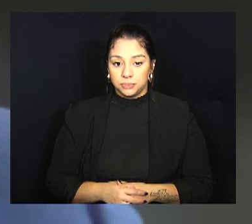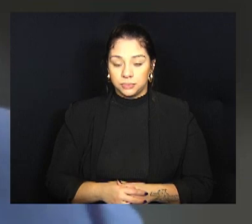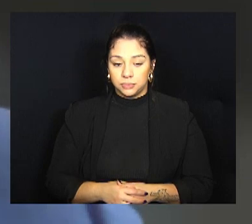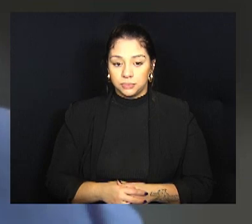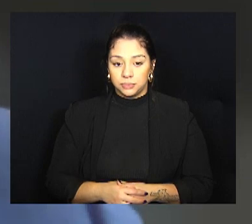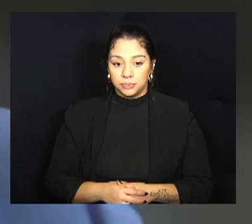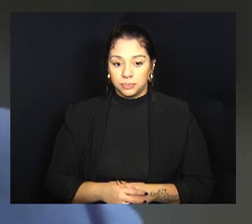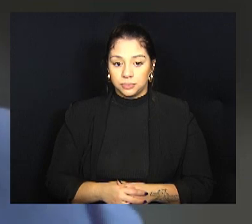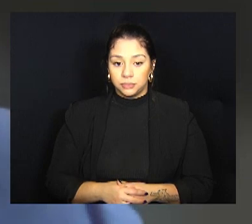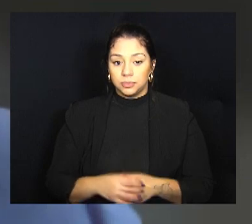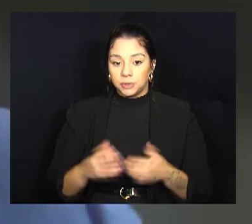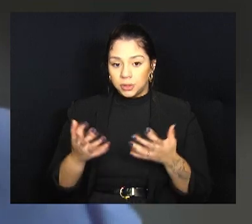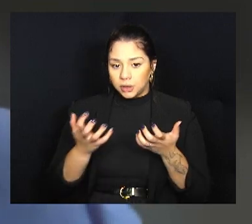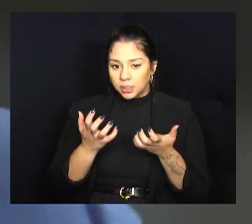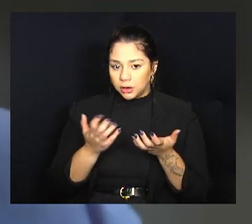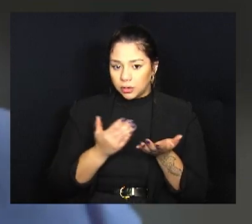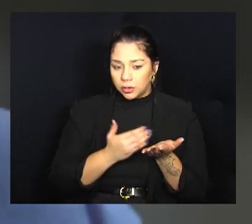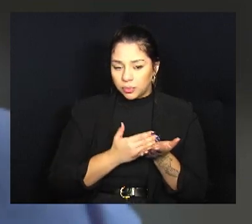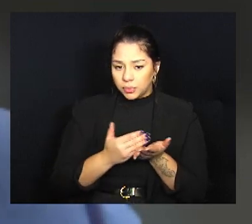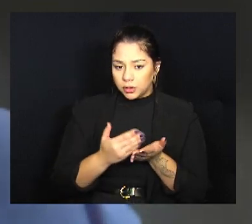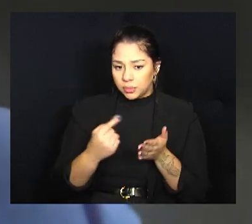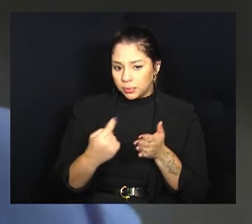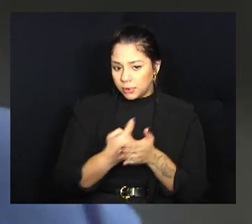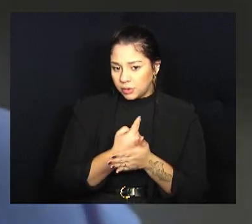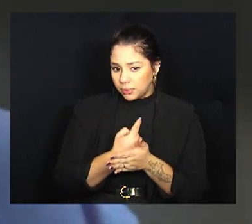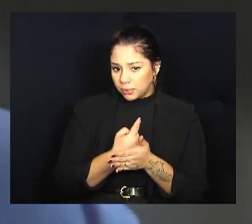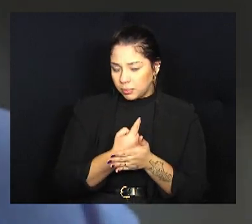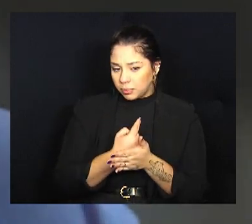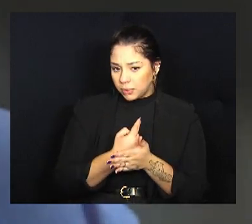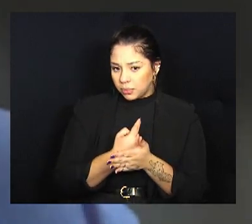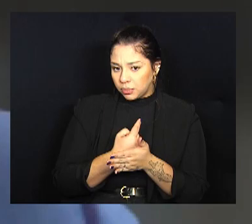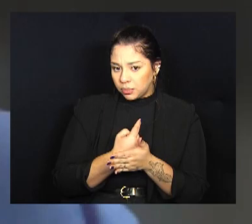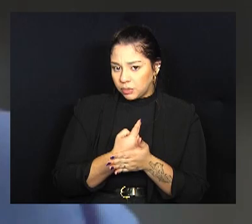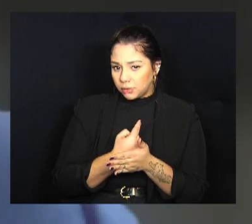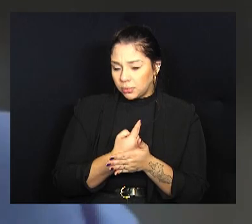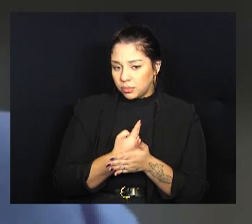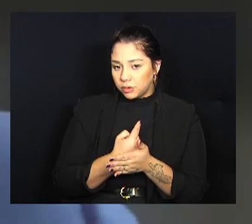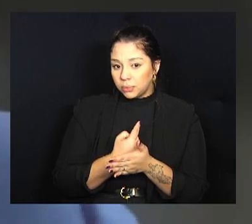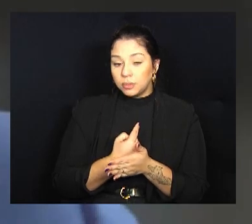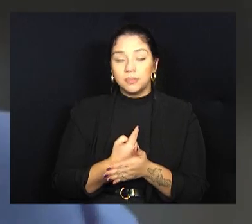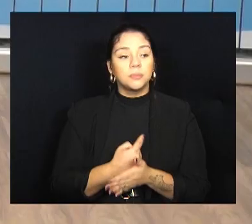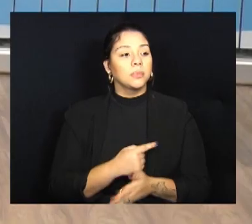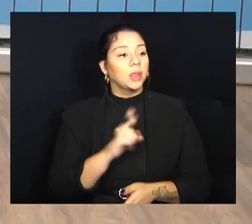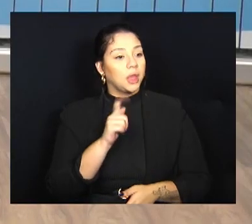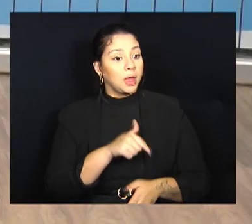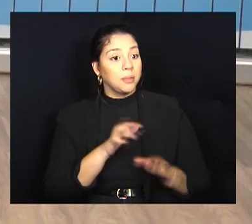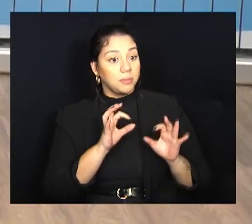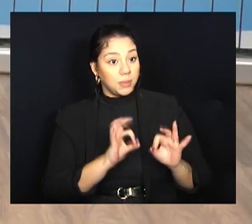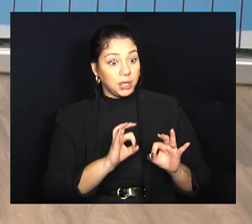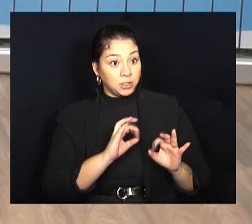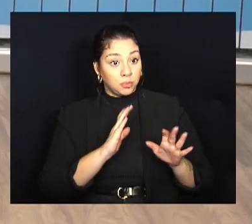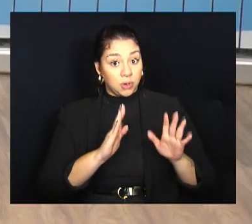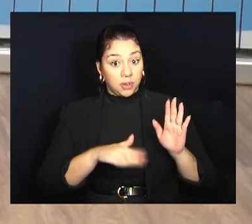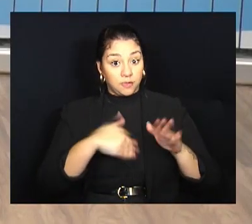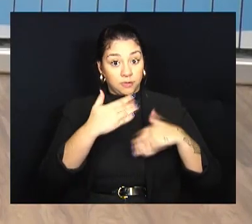Vocês querem começar com perguntas específicas ou não? Eu apresento. Foi de fato um grande avanço ter se discutido isso